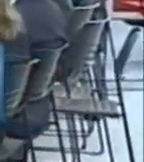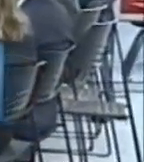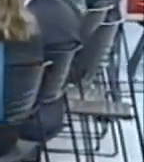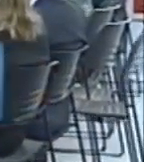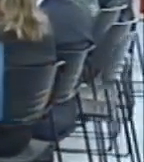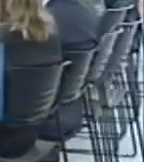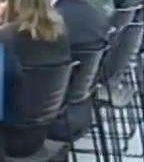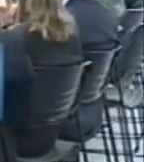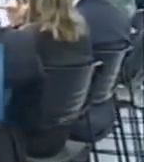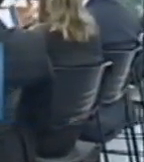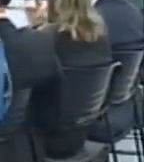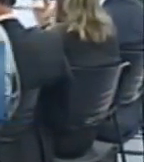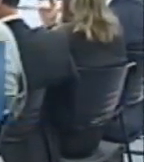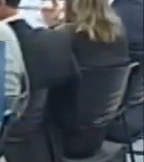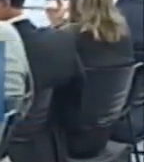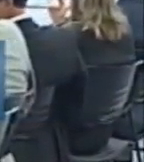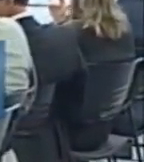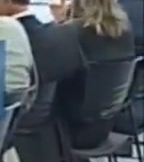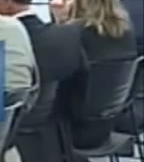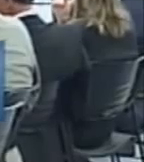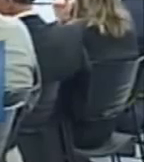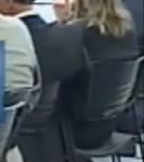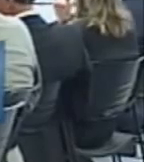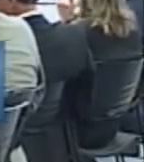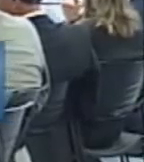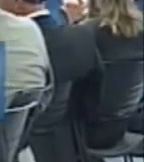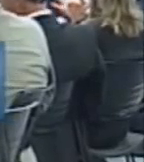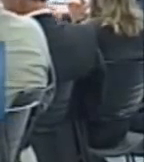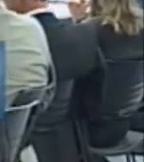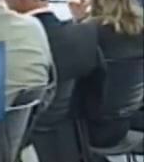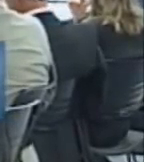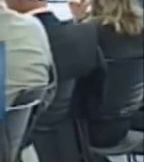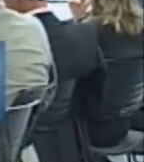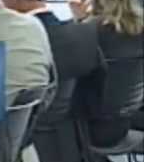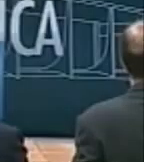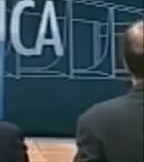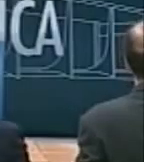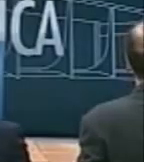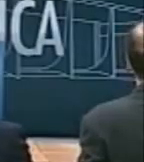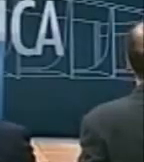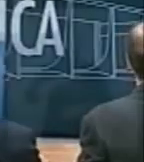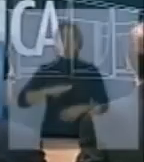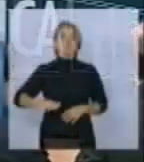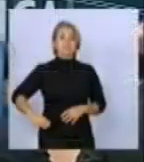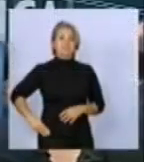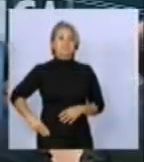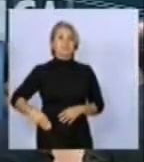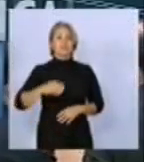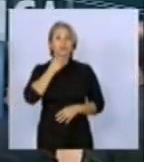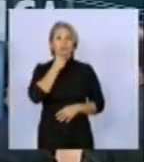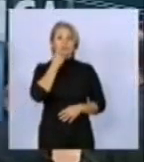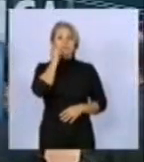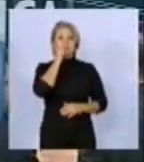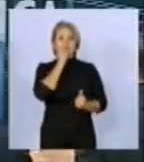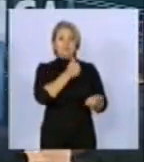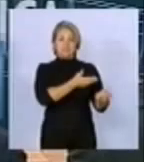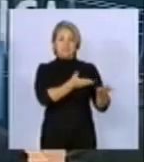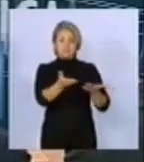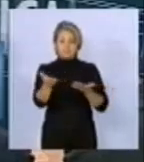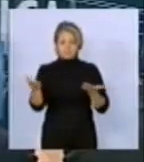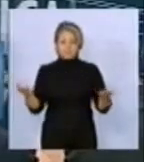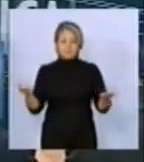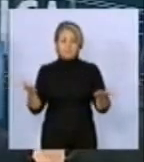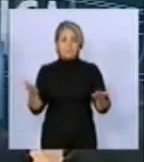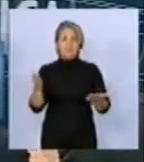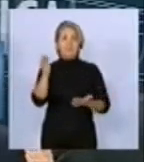plana Obrigado excelentíssimo Ministro senhores e senhoras